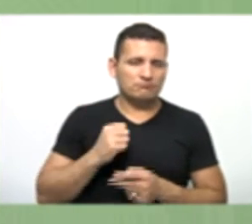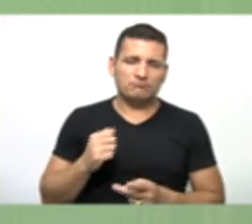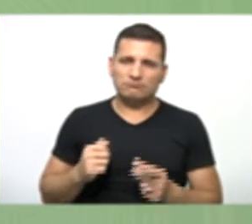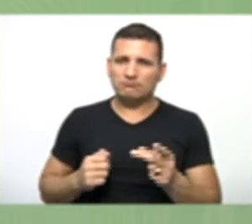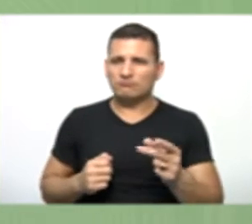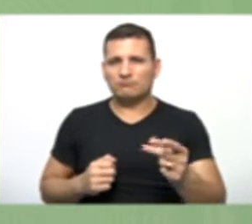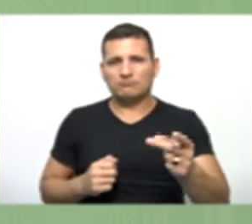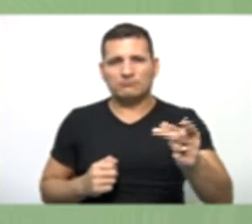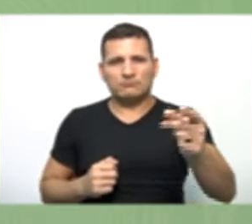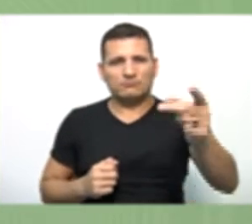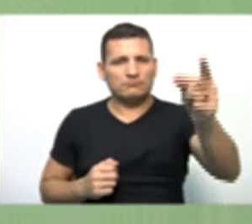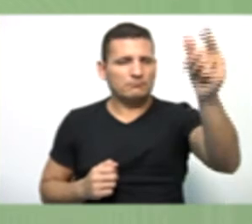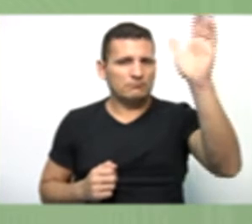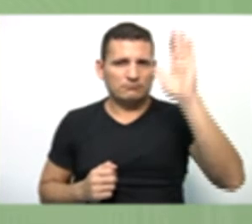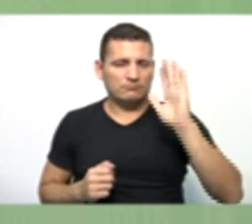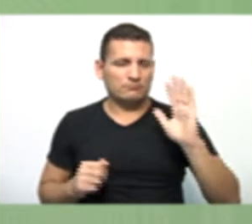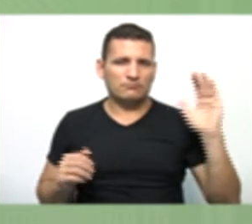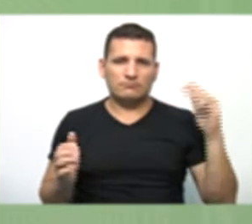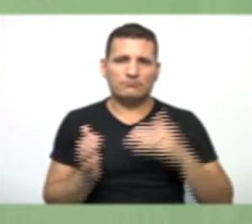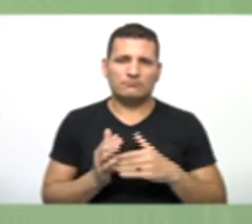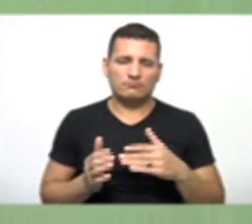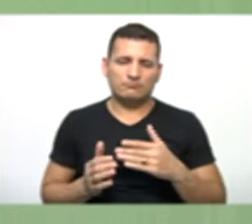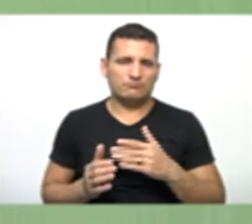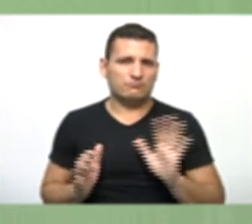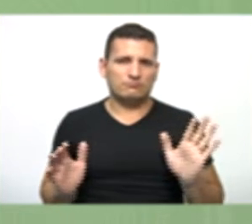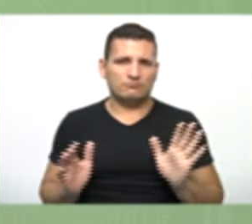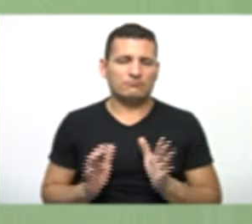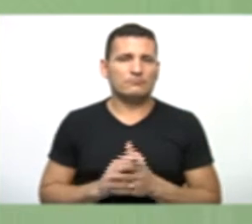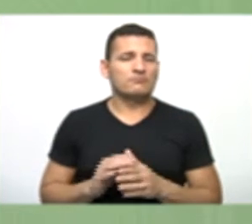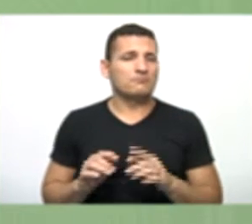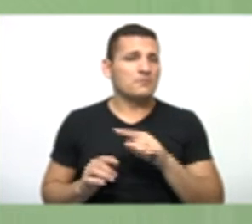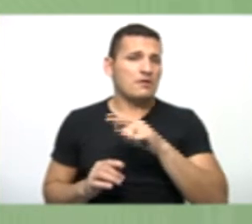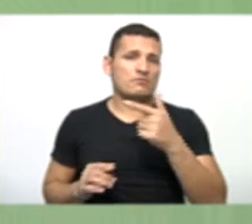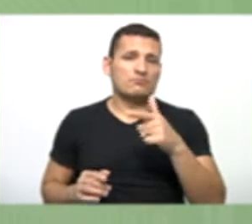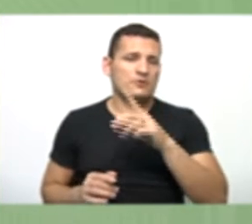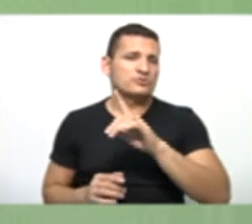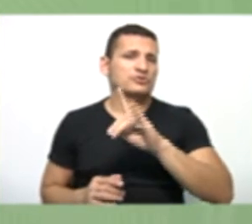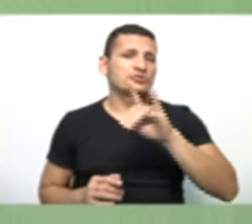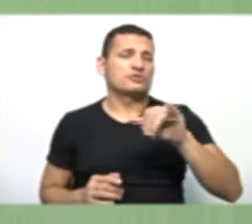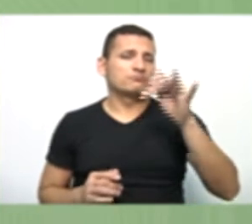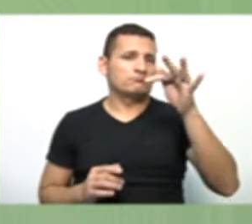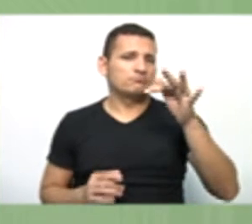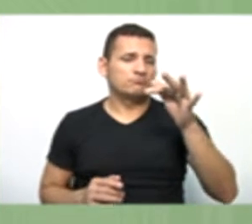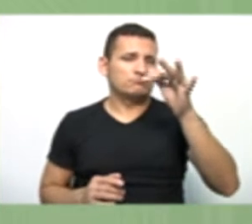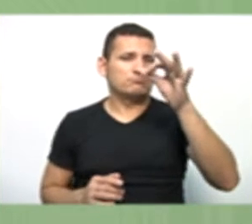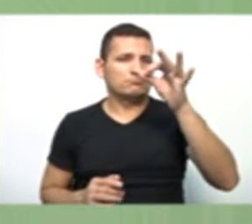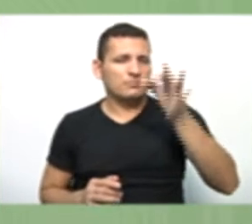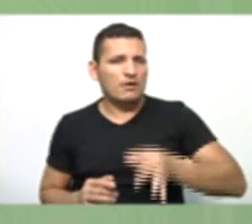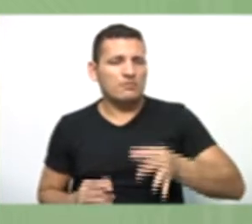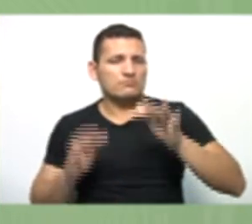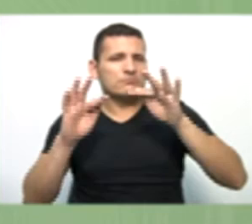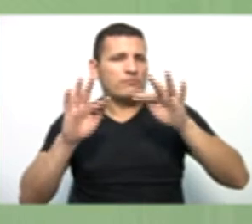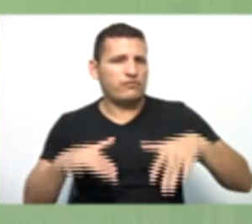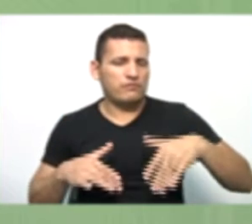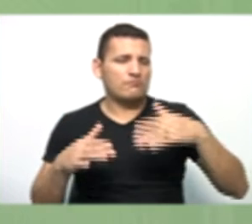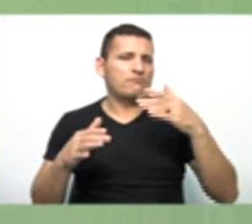até que você cesse o teu direito de receber, mas ele não tem data pré-definida e não tem fim para terminar os